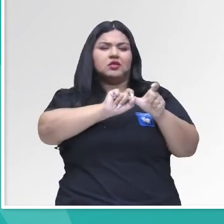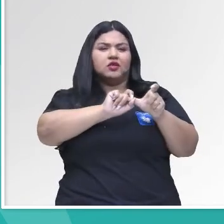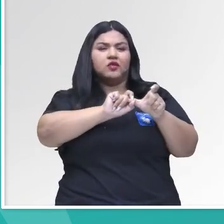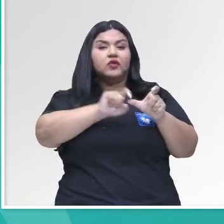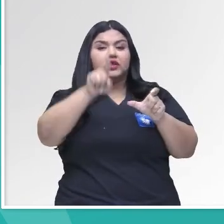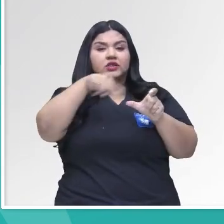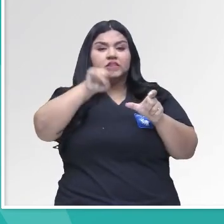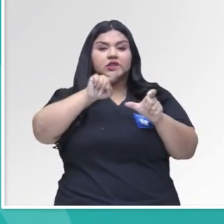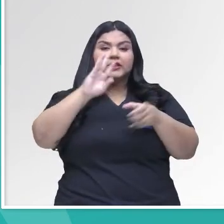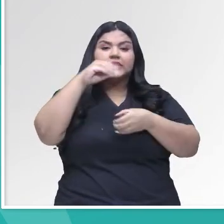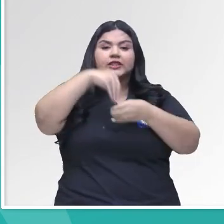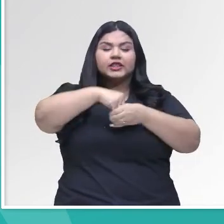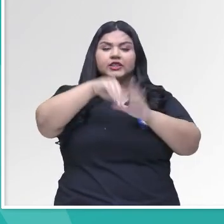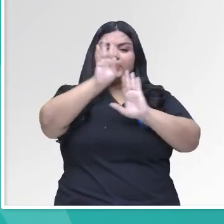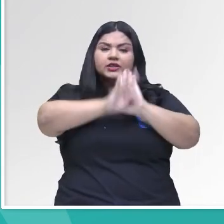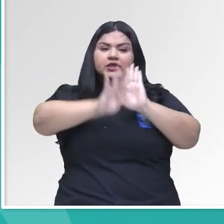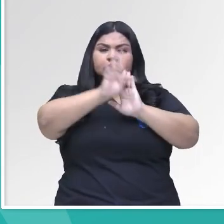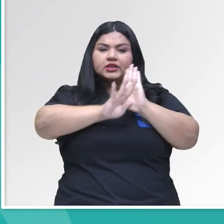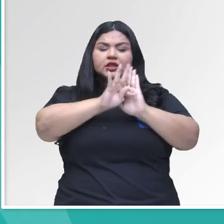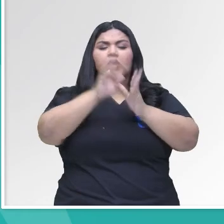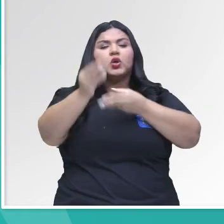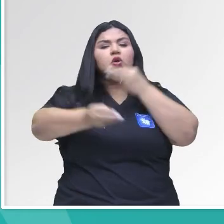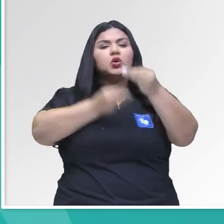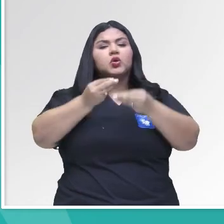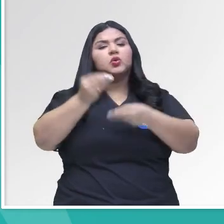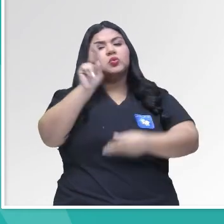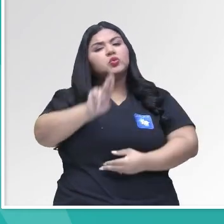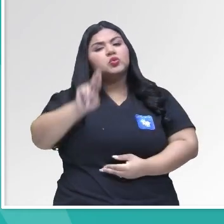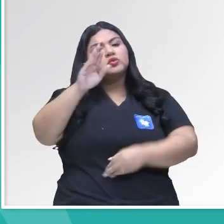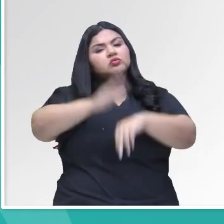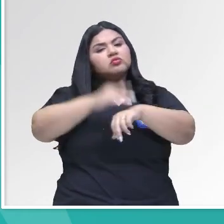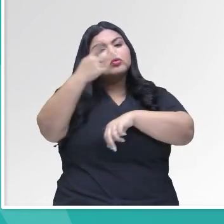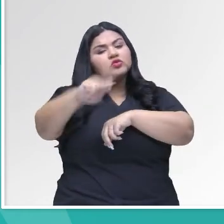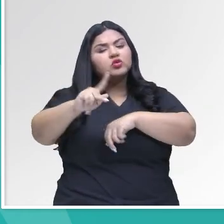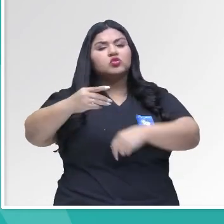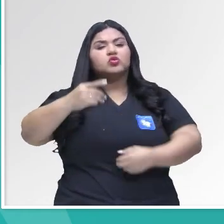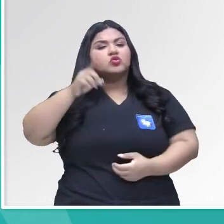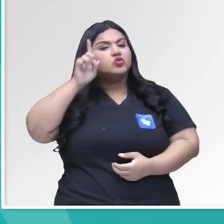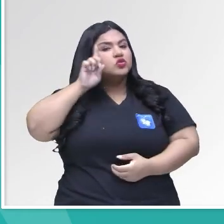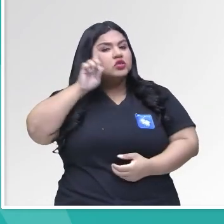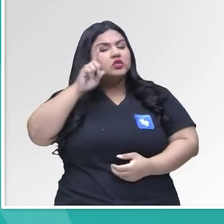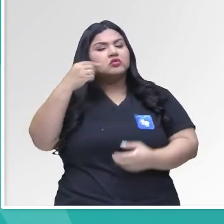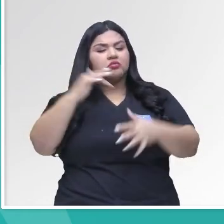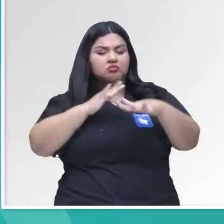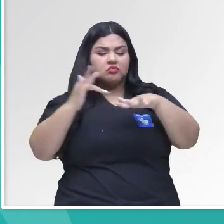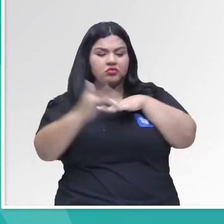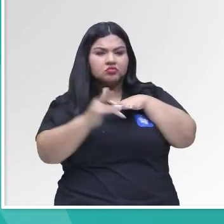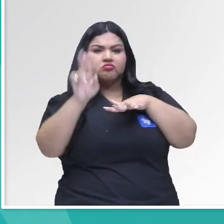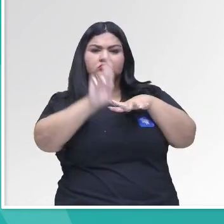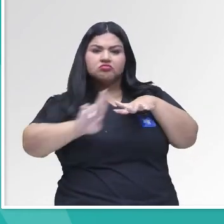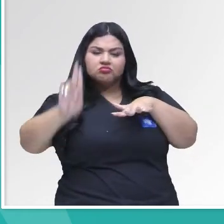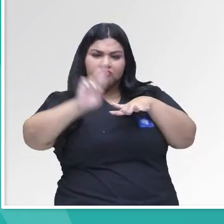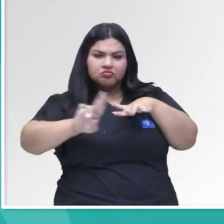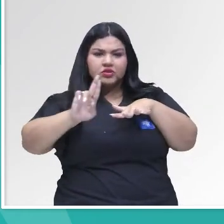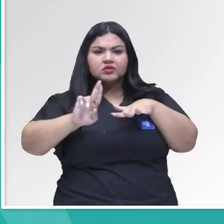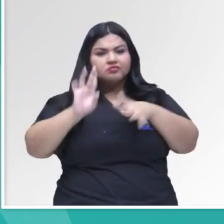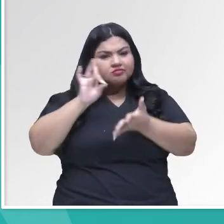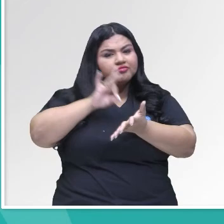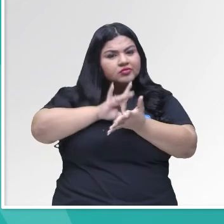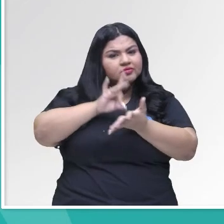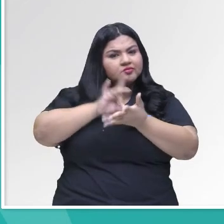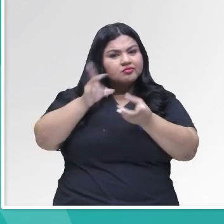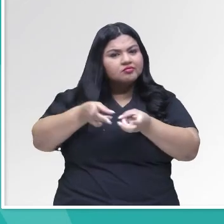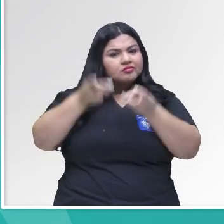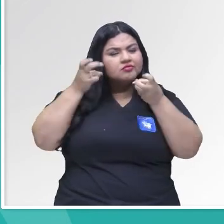está dentro do texto, como você usa no seu dia a dia, como você usa nas redes sociais. Não é verdade? Já